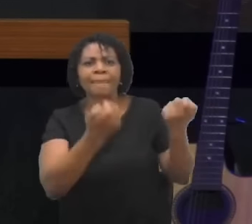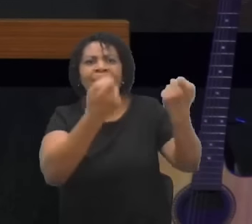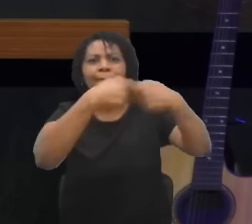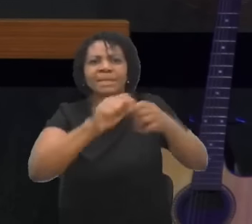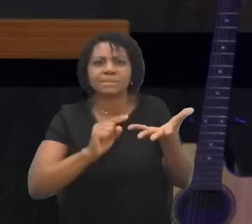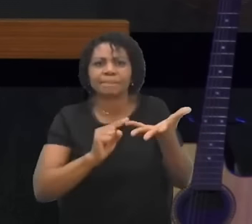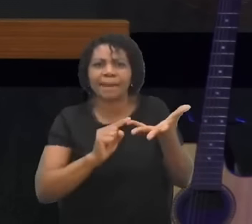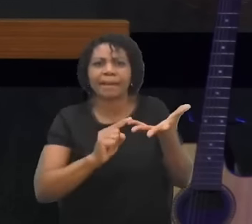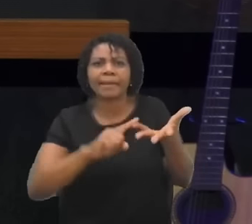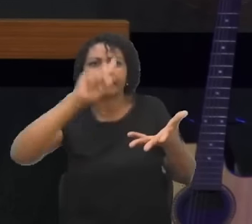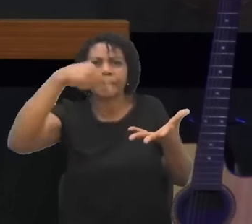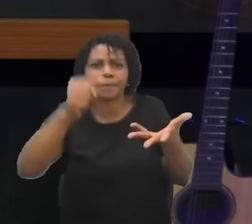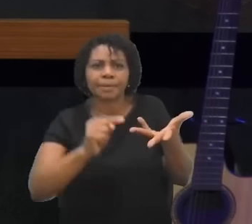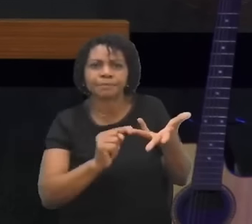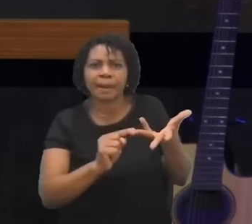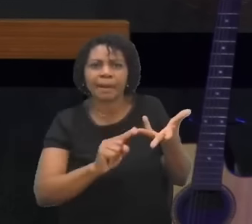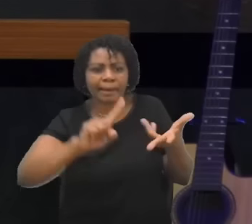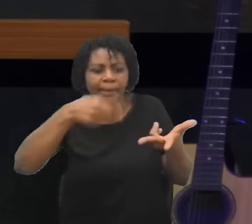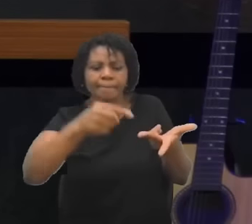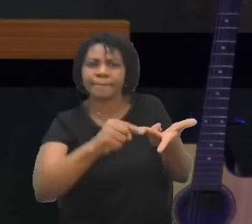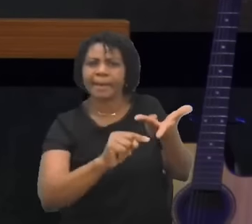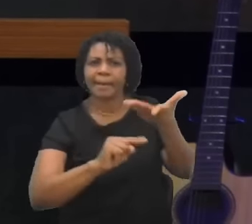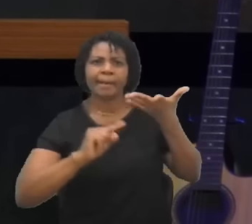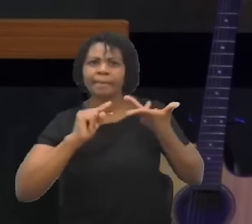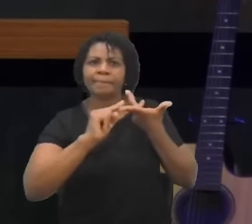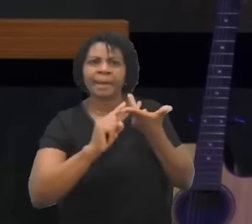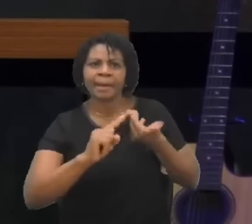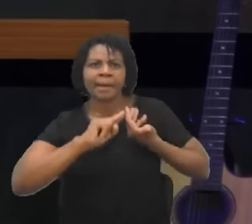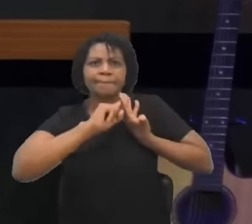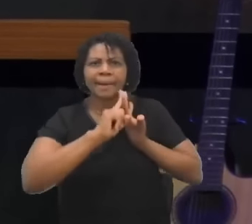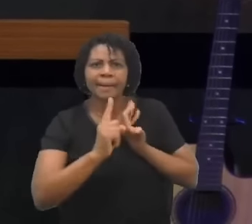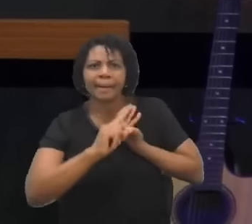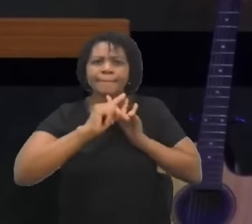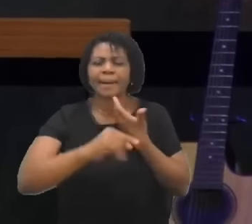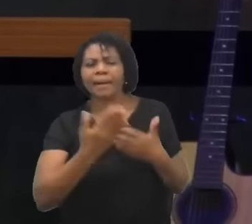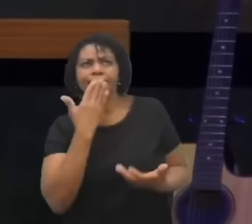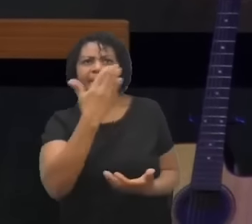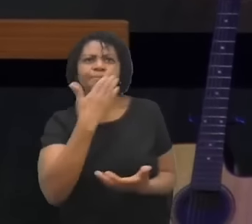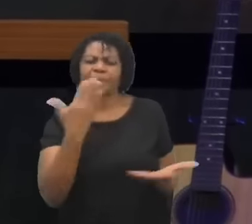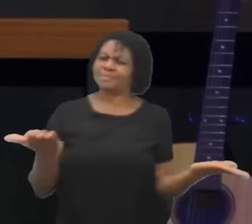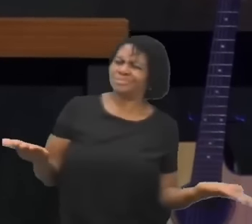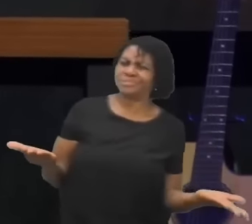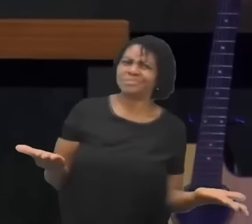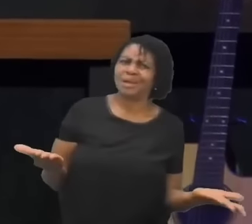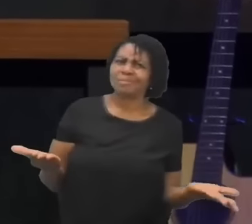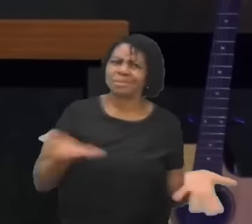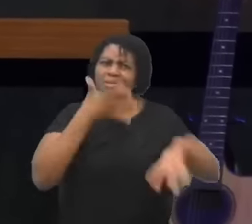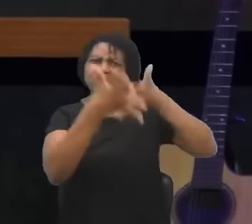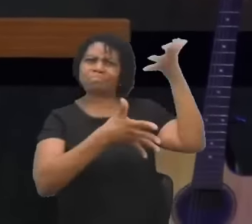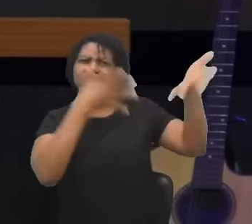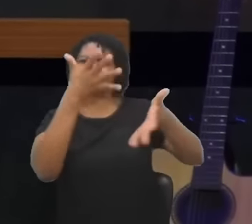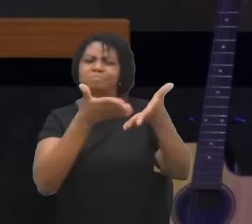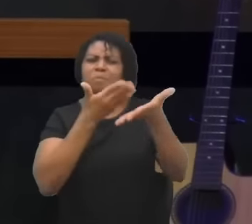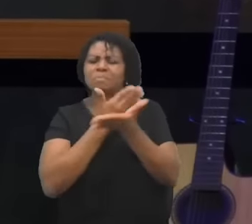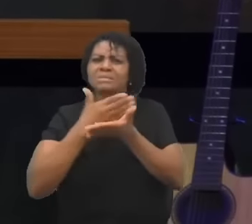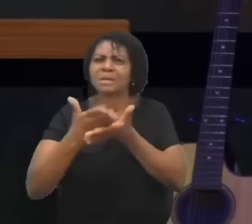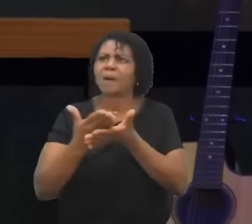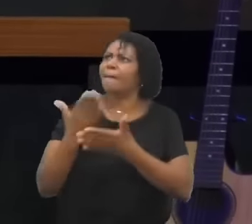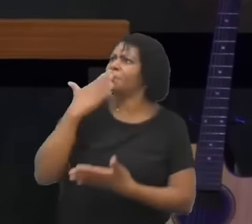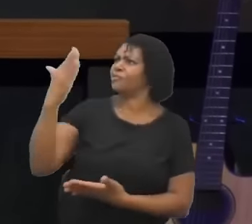preciso disso. Depois, na hora, à tarde, eu preciso daquilo. Aí você sabe que quando ele abrir a boca, é só para